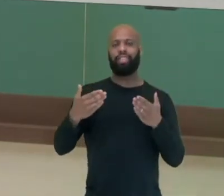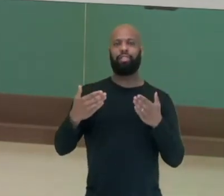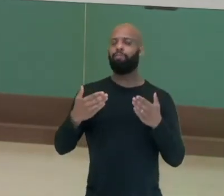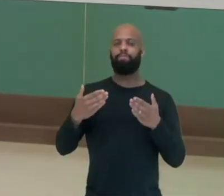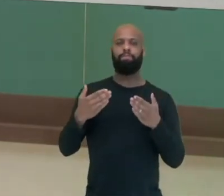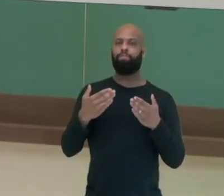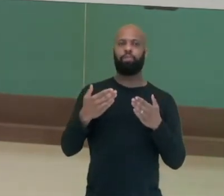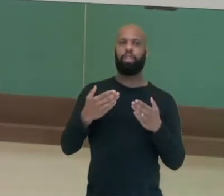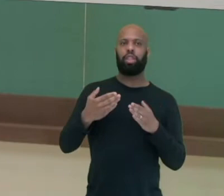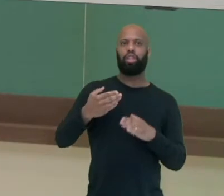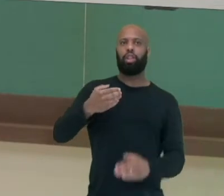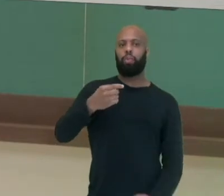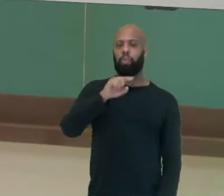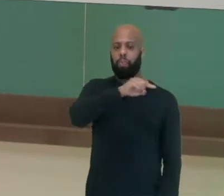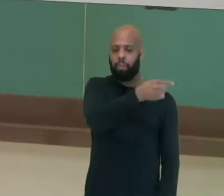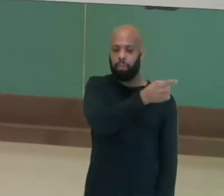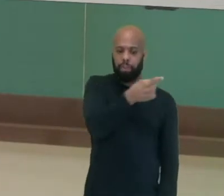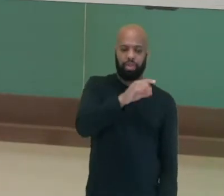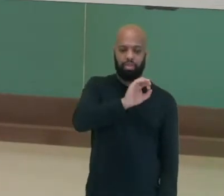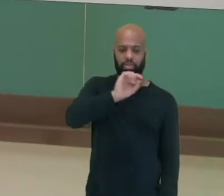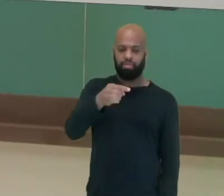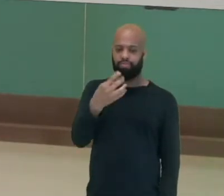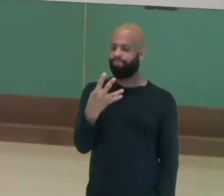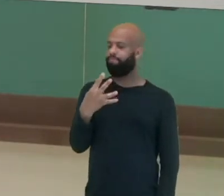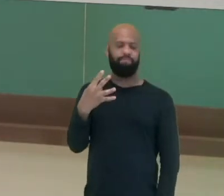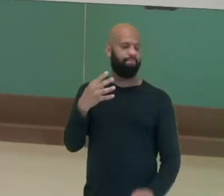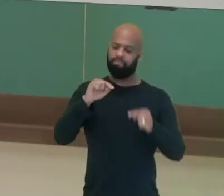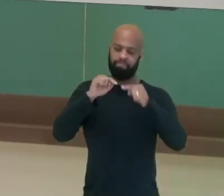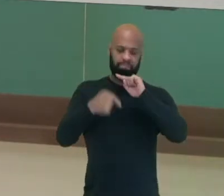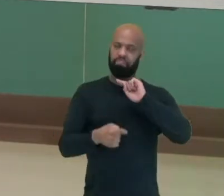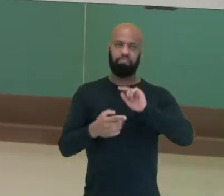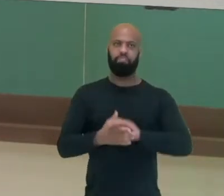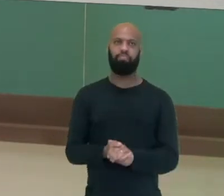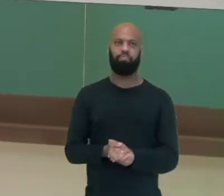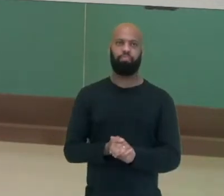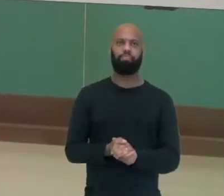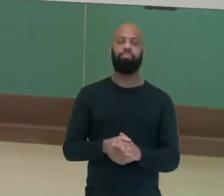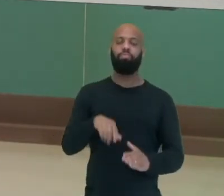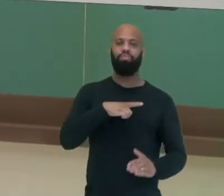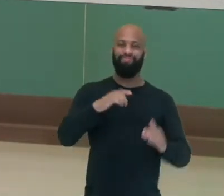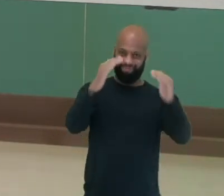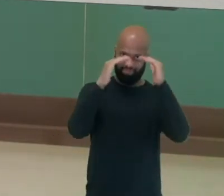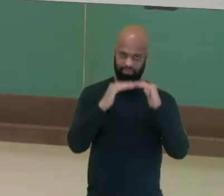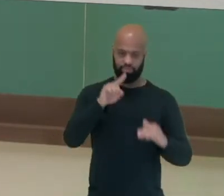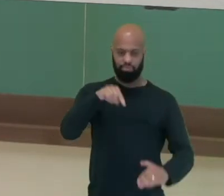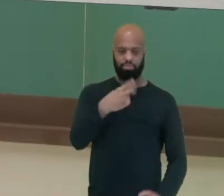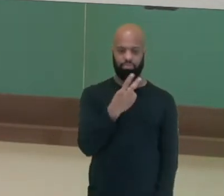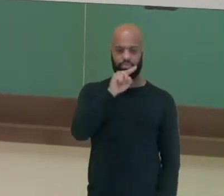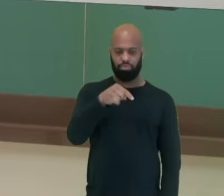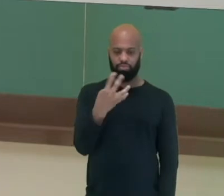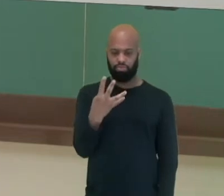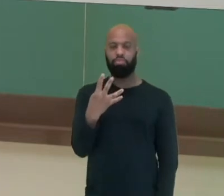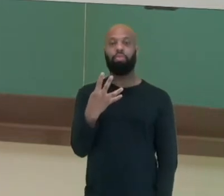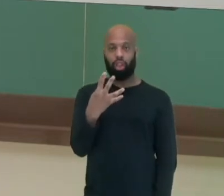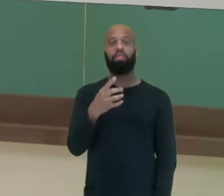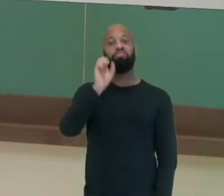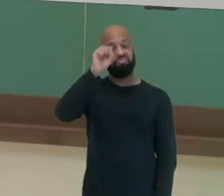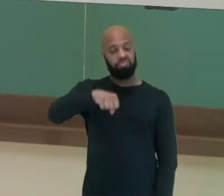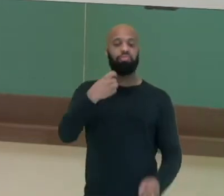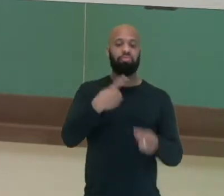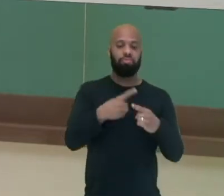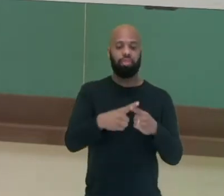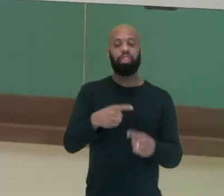negativo, menos 0,4, não satisfaz. Aqui vai ficar 2,4. Satisfaz? Satisfaz,